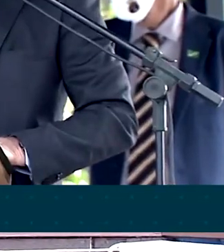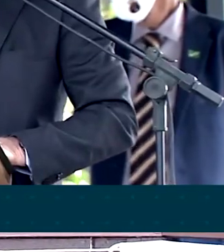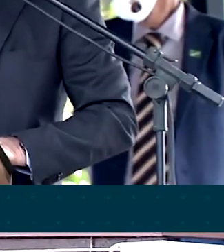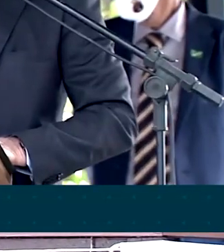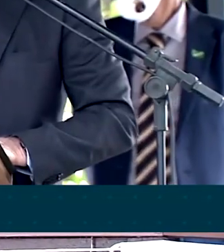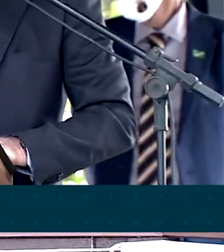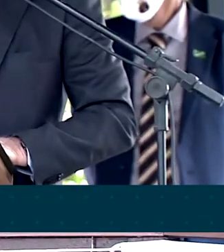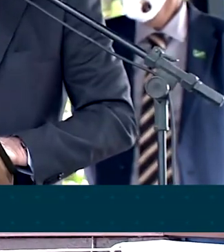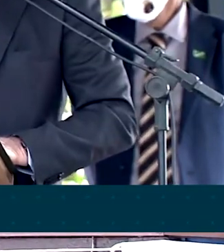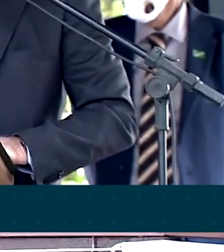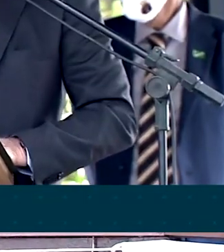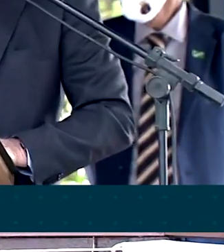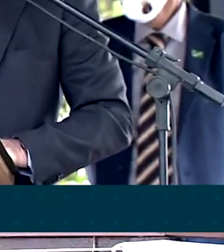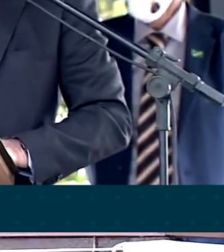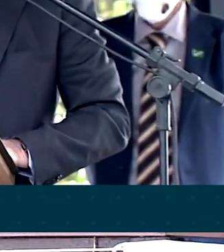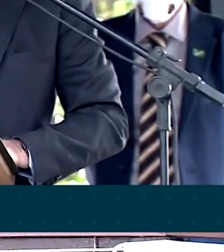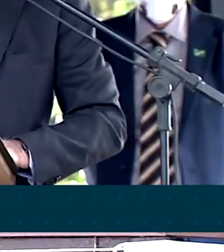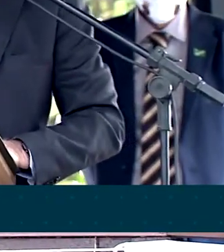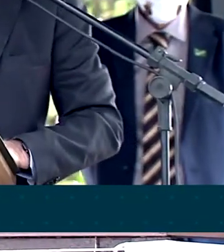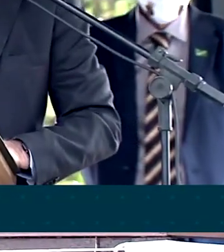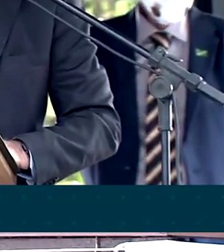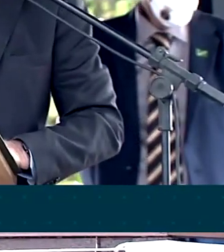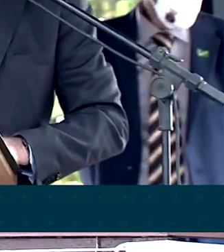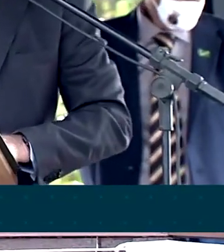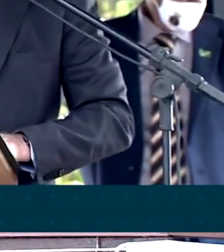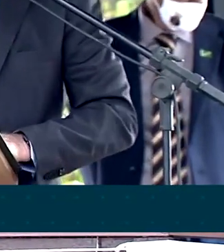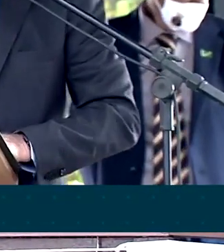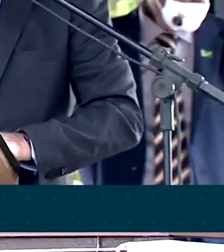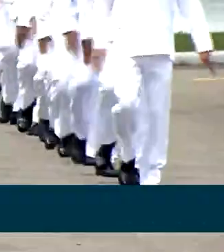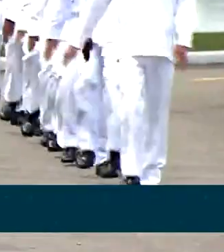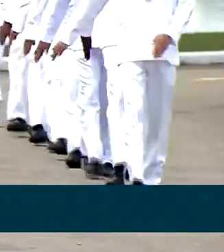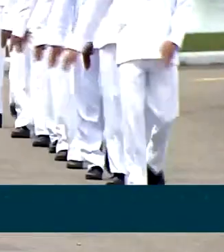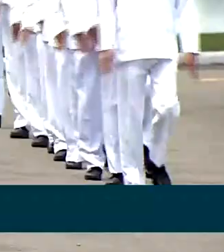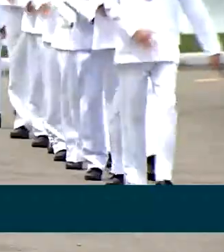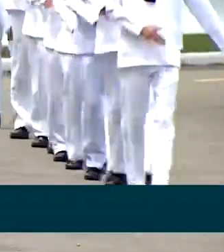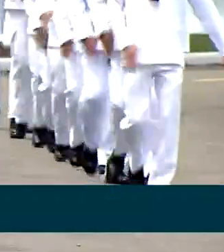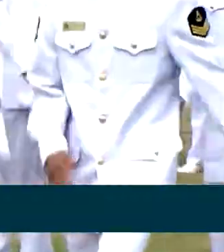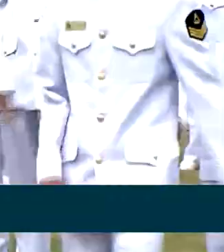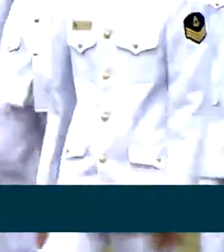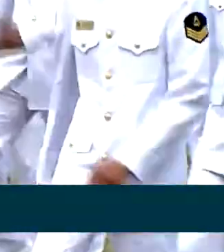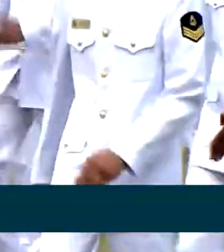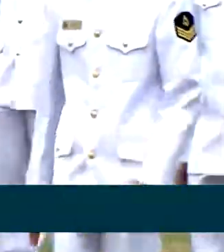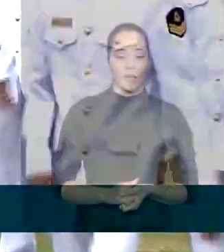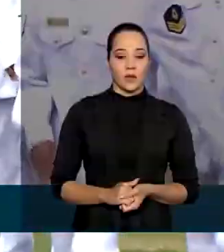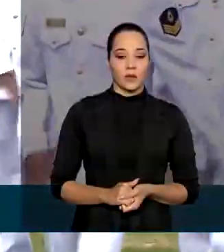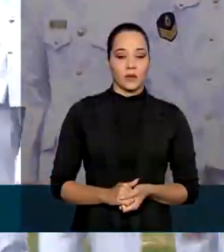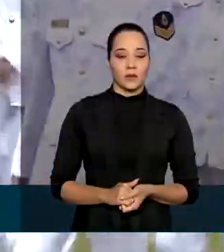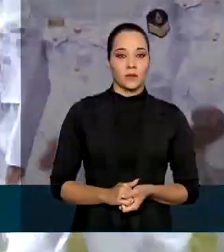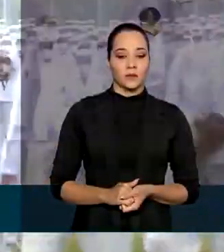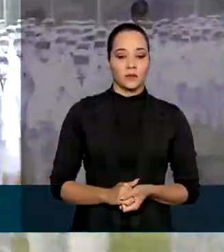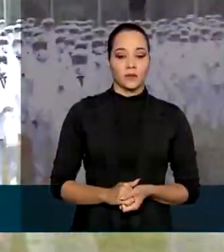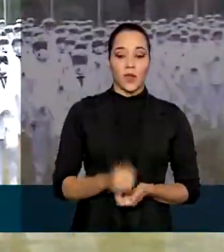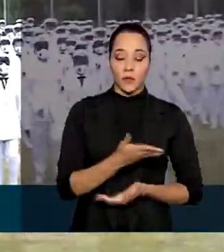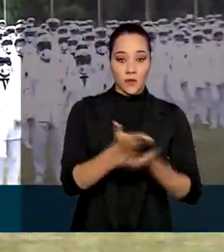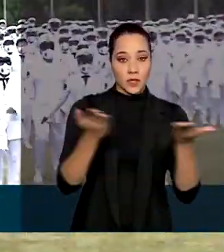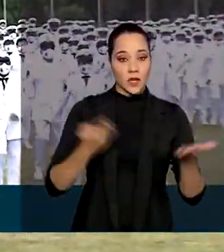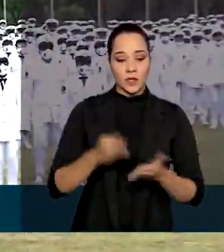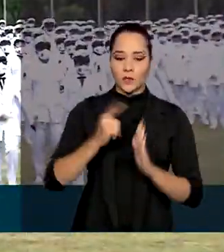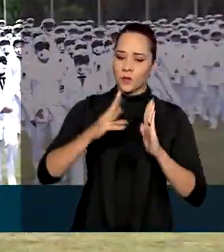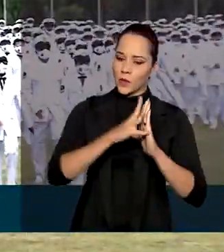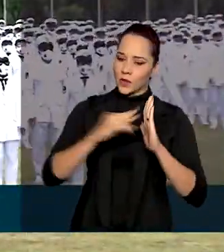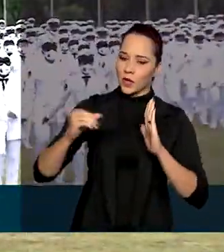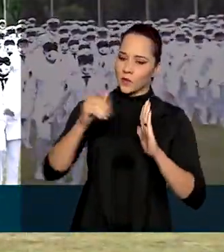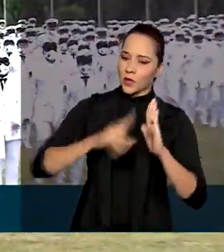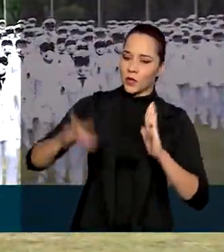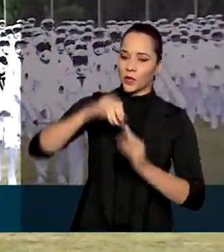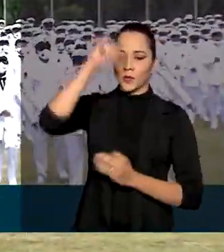de muita coisa para se conseguir uma formatura. Vocês são um grande exemplo para todos os